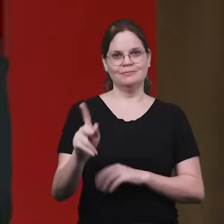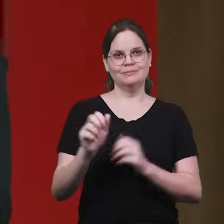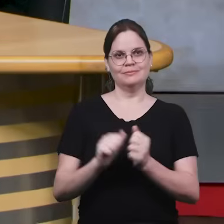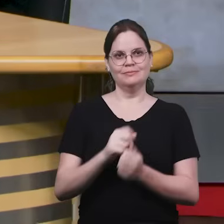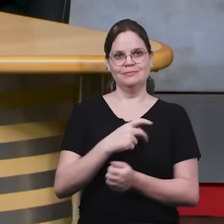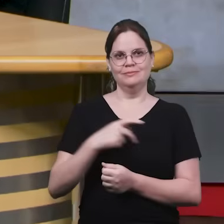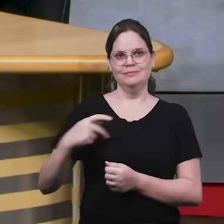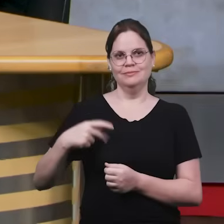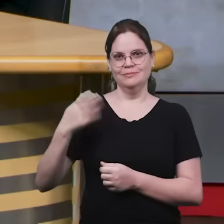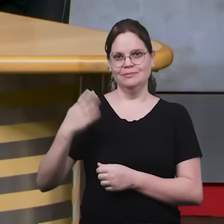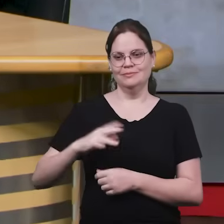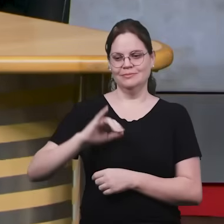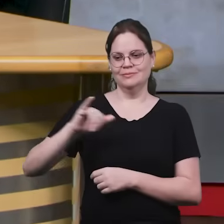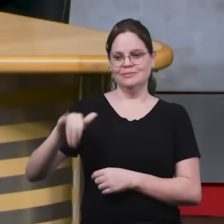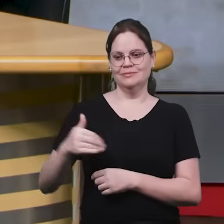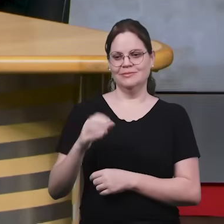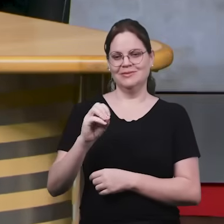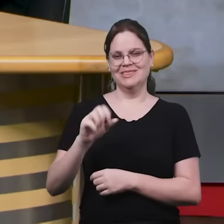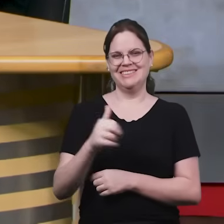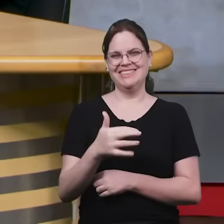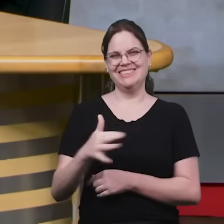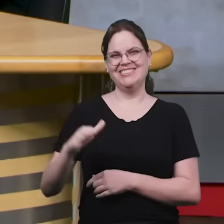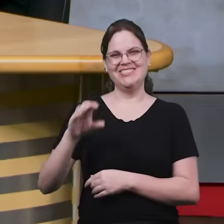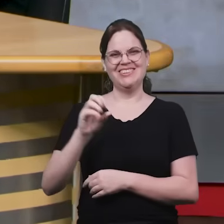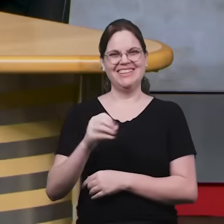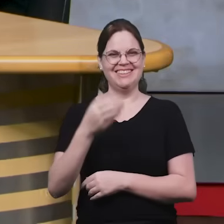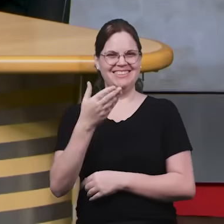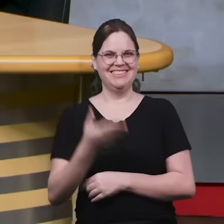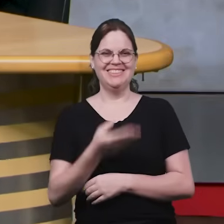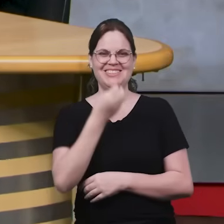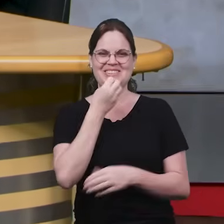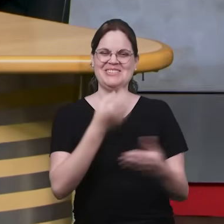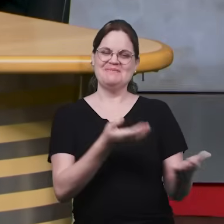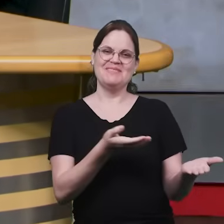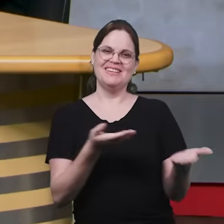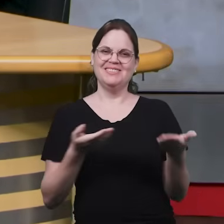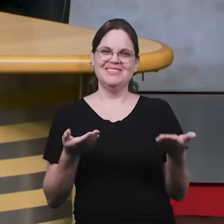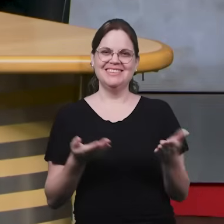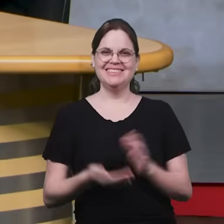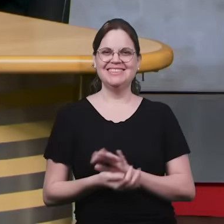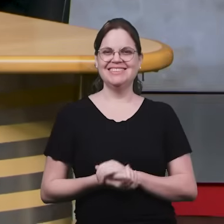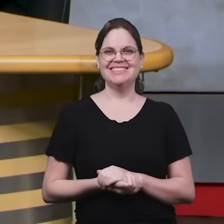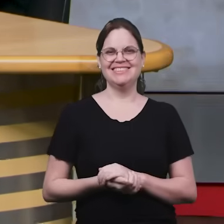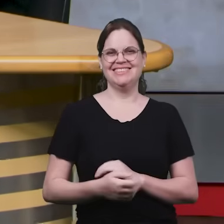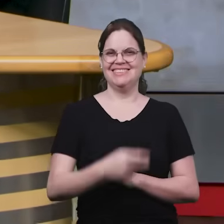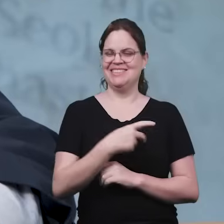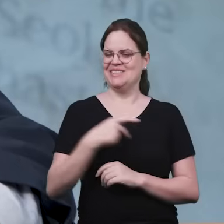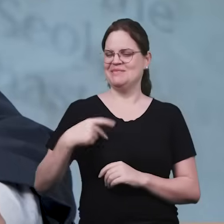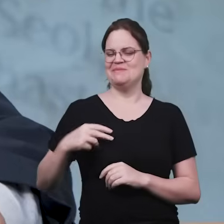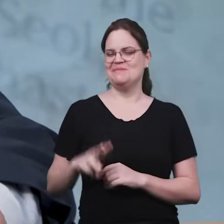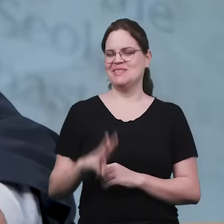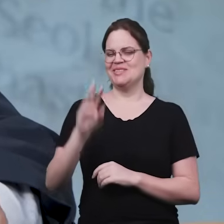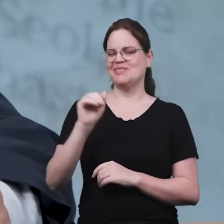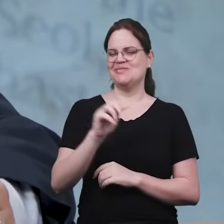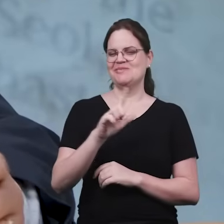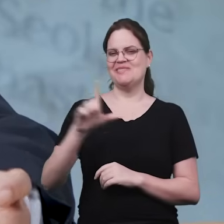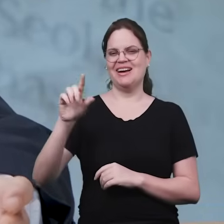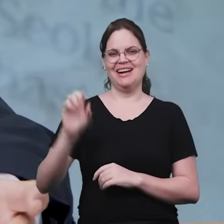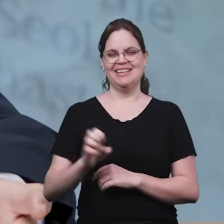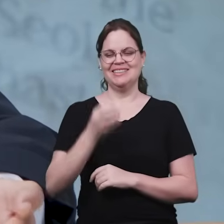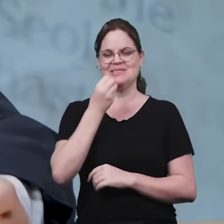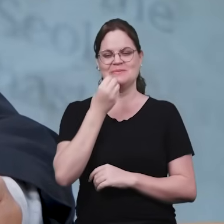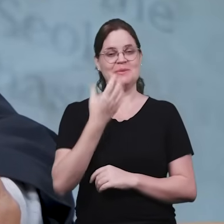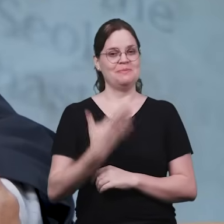a presença do amado pastor João Carlos Braga. Seja bem-vindo, pastor. Obrigado, pastor Wallace. É sempre